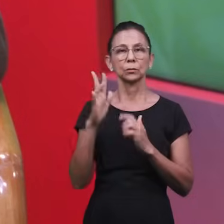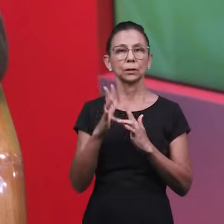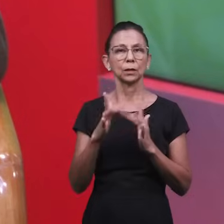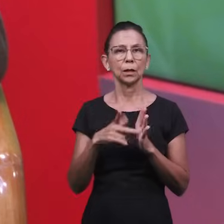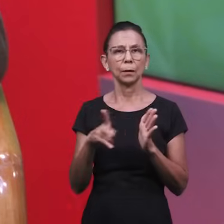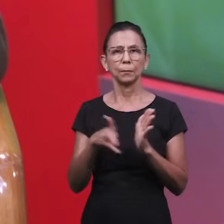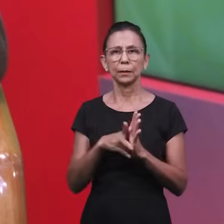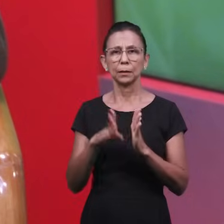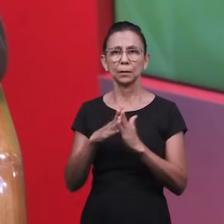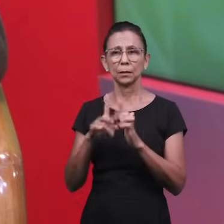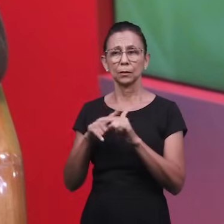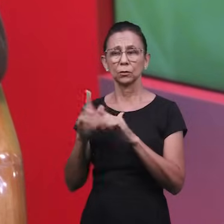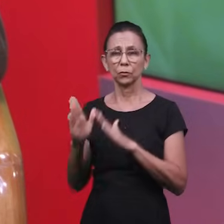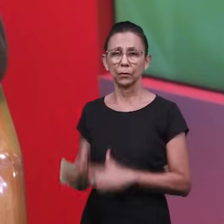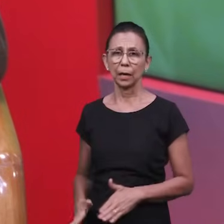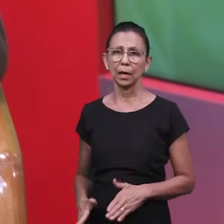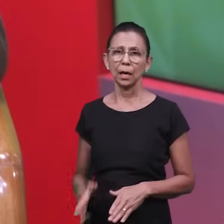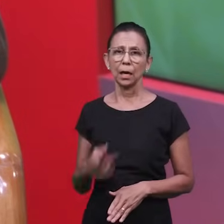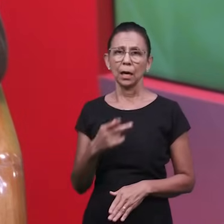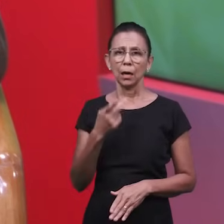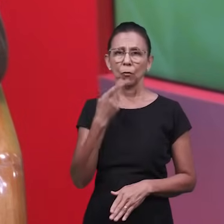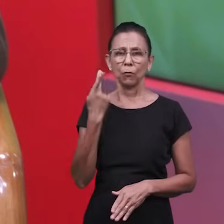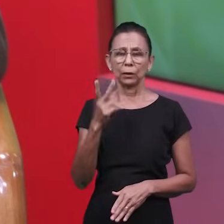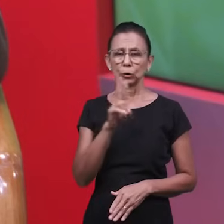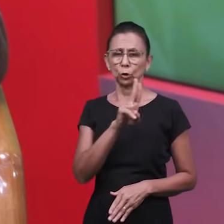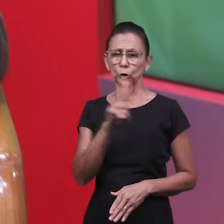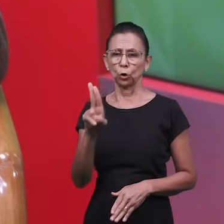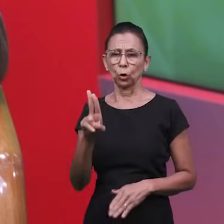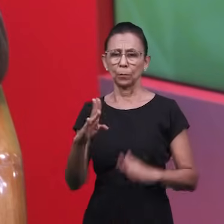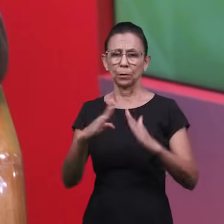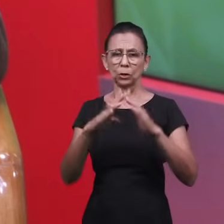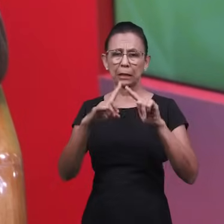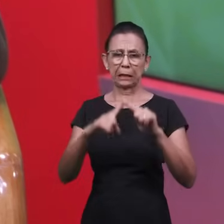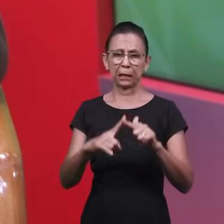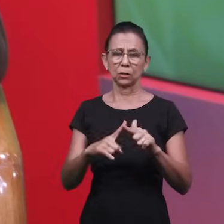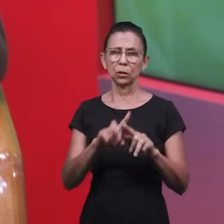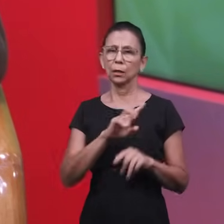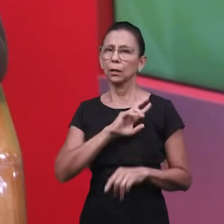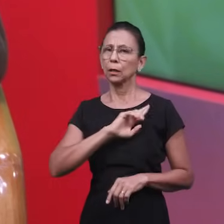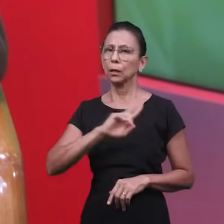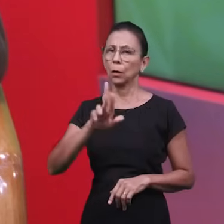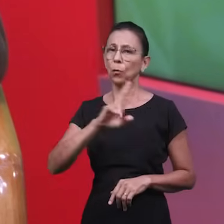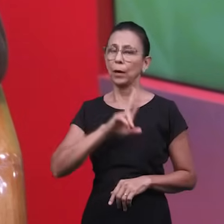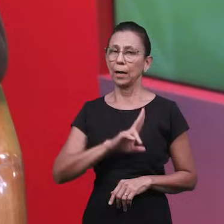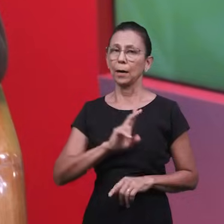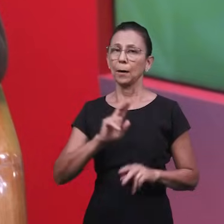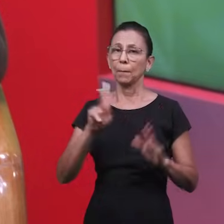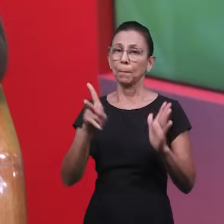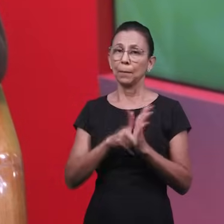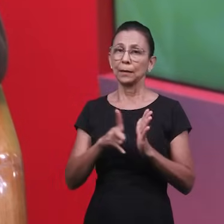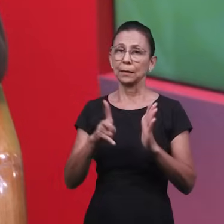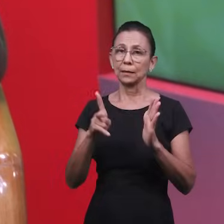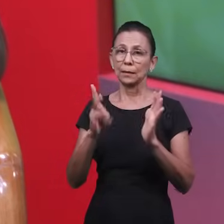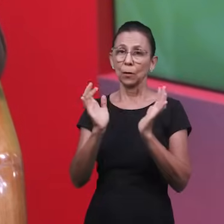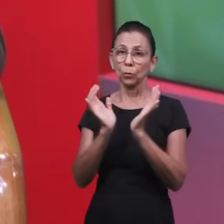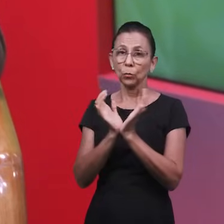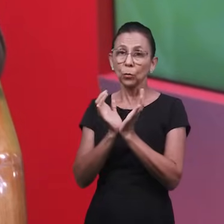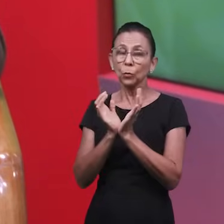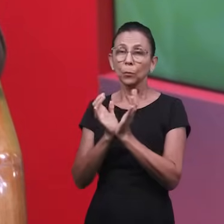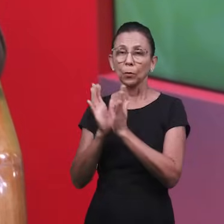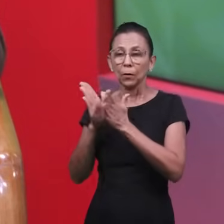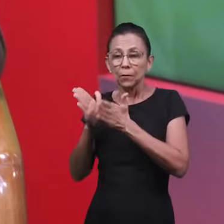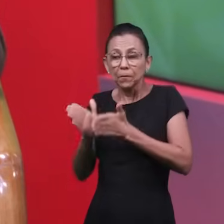igreja fiel. Não estou falando de denominação, da igreja fiel. ser um servo e uma serva de